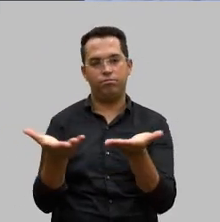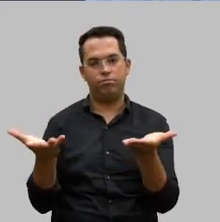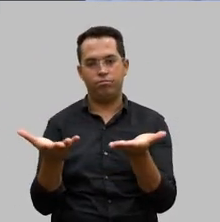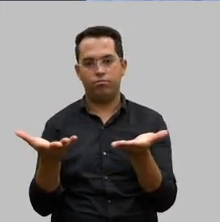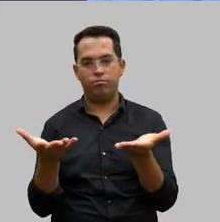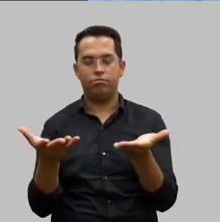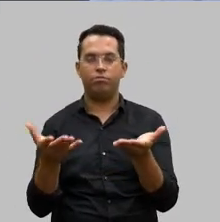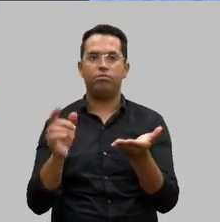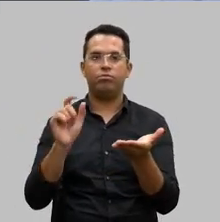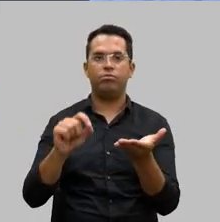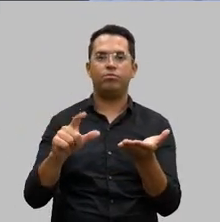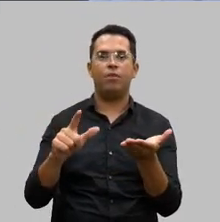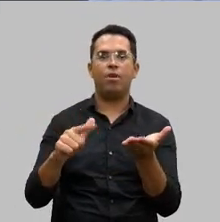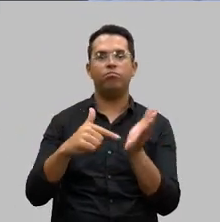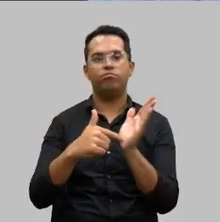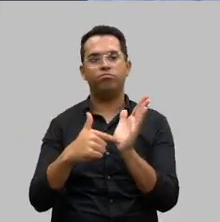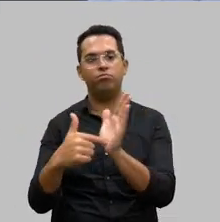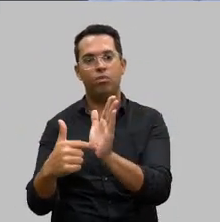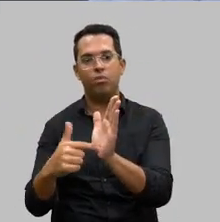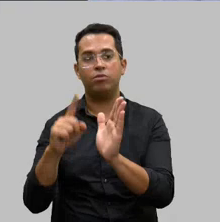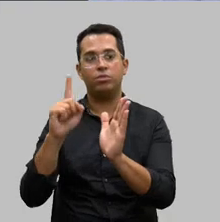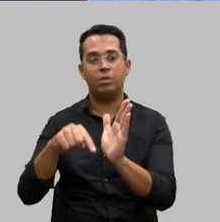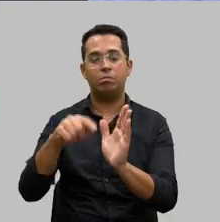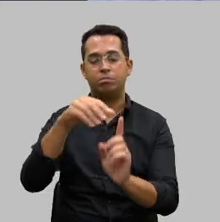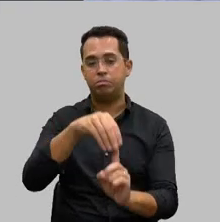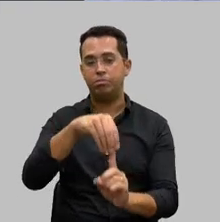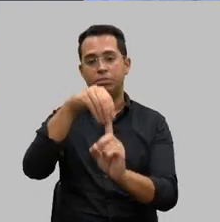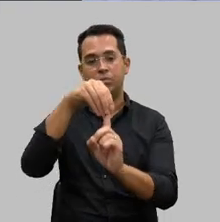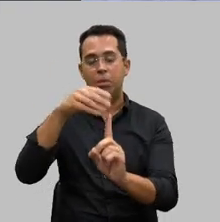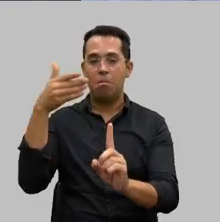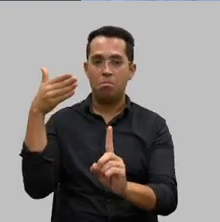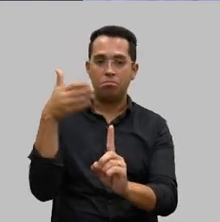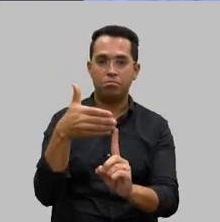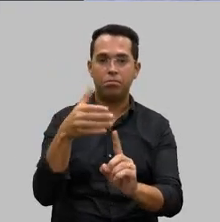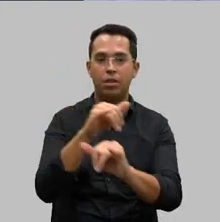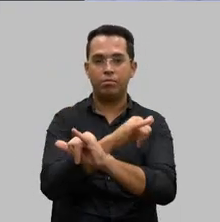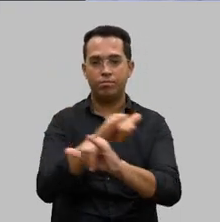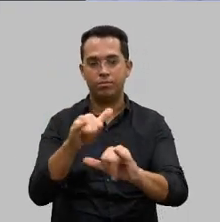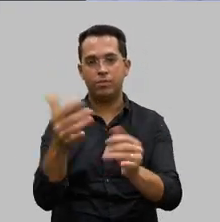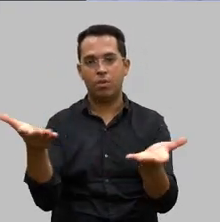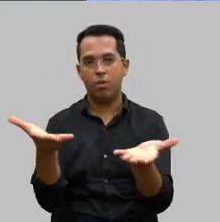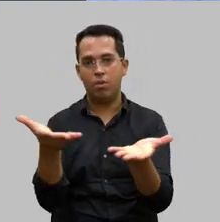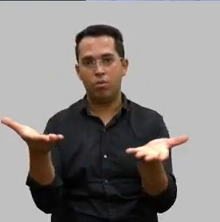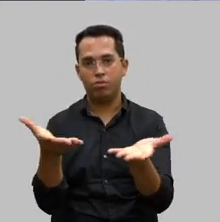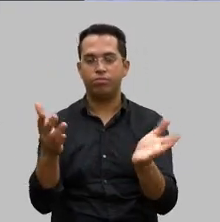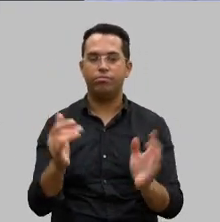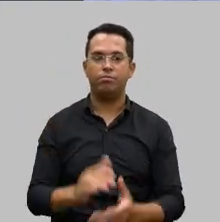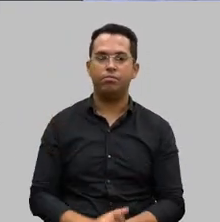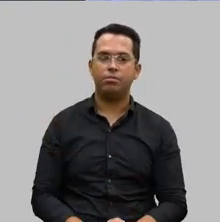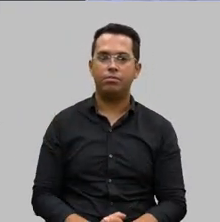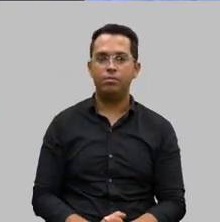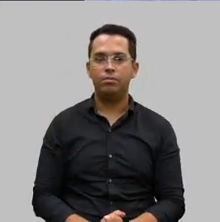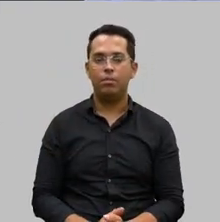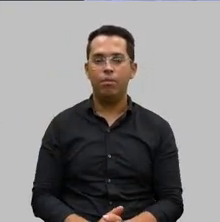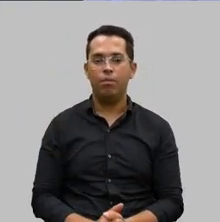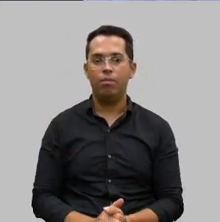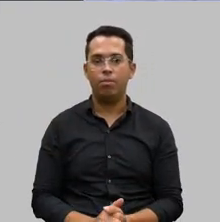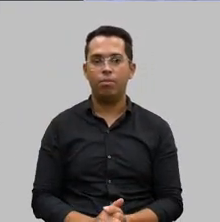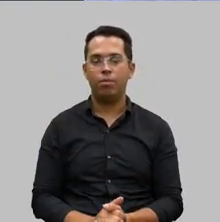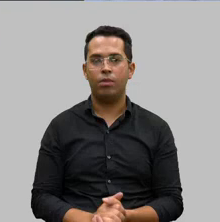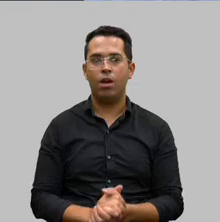questão do centro dia que eu quero destacar deixar registrado aqui um exemplo maravilhoso que é o centro de